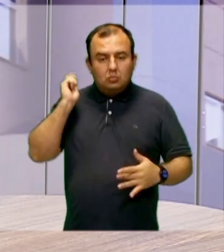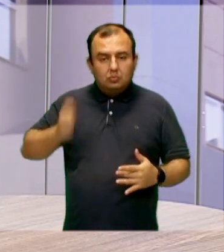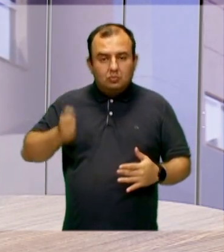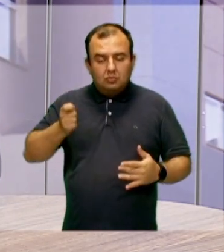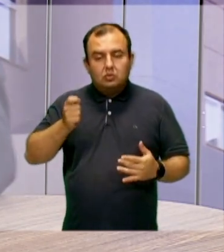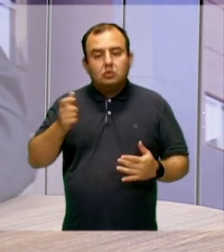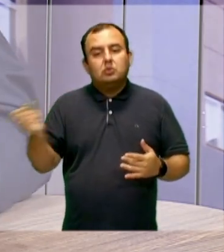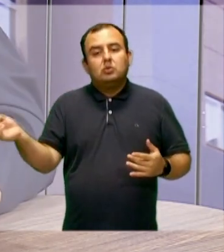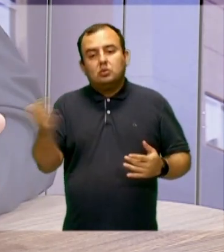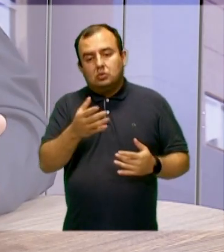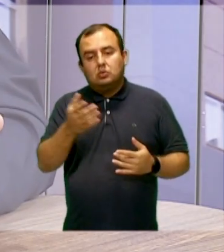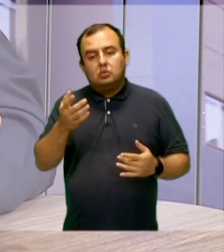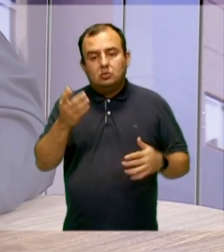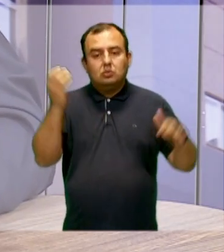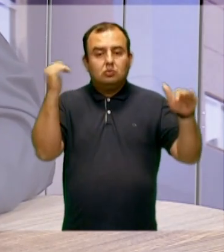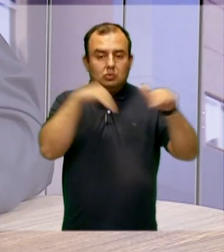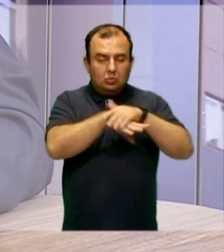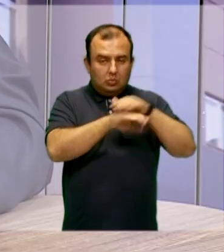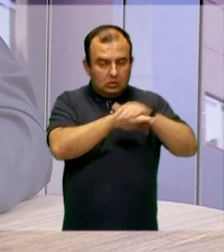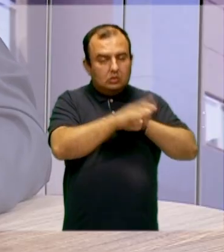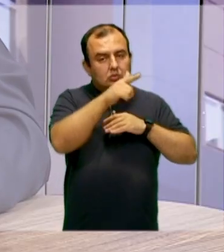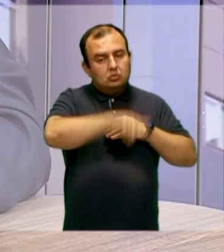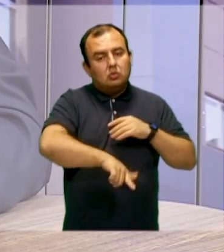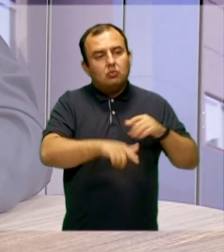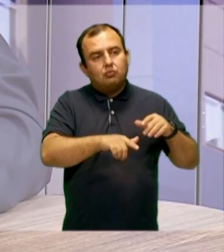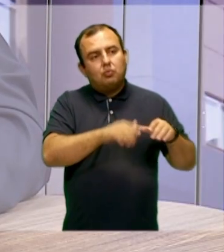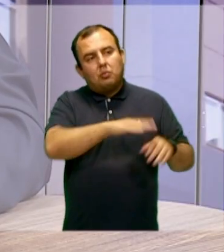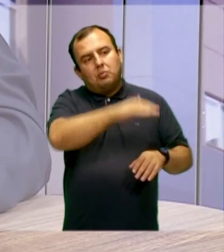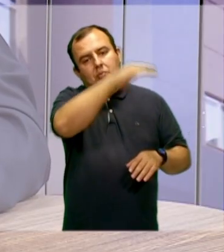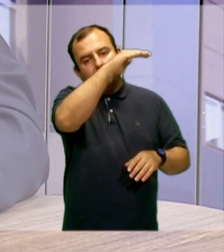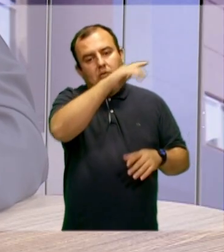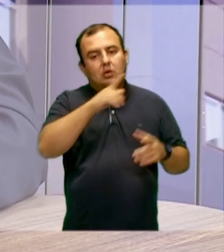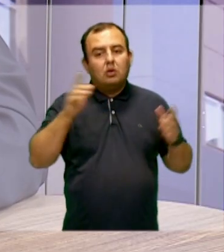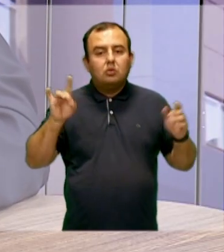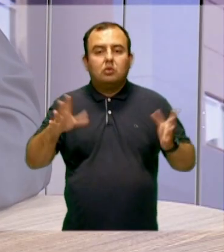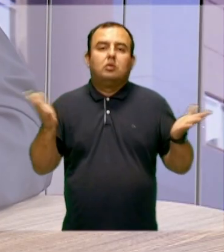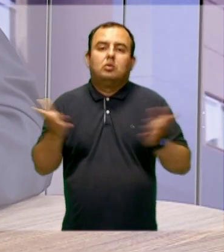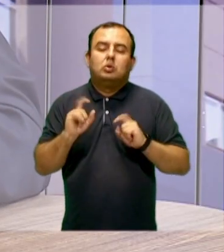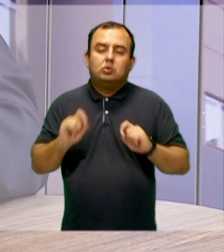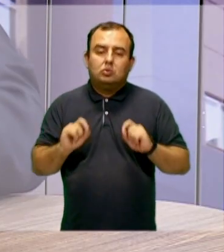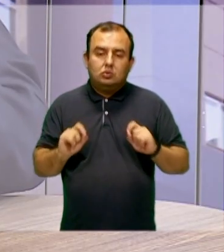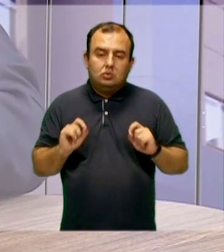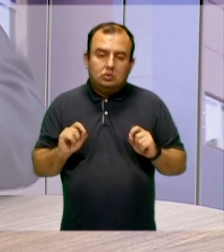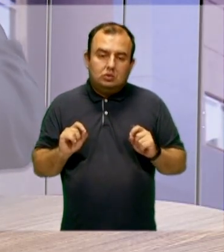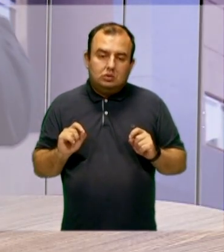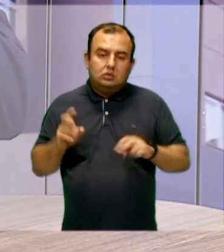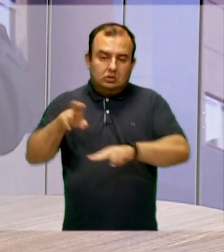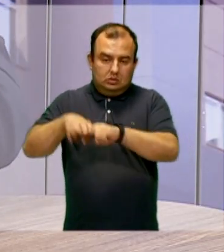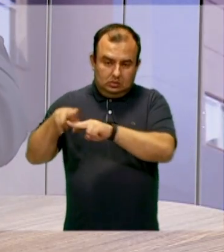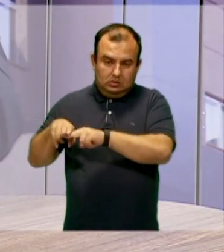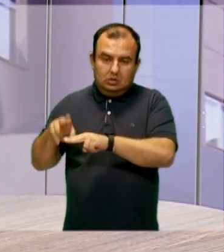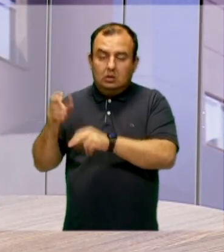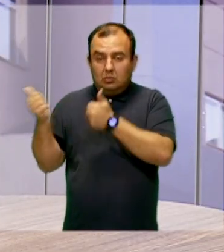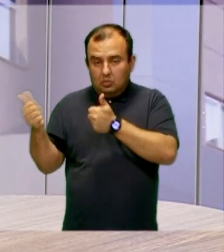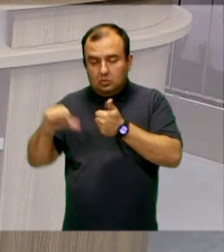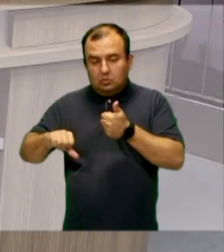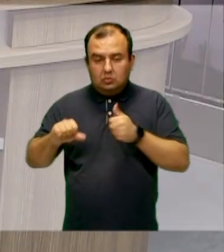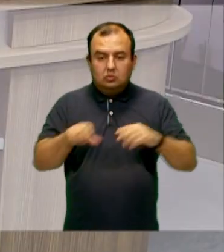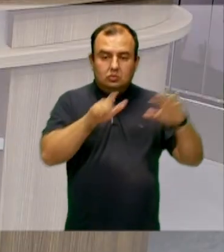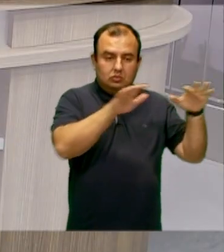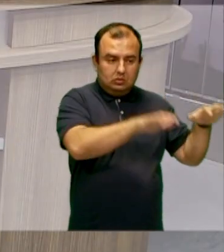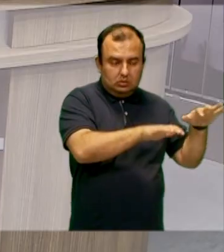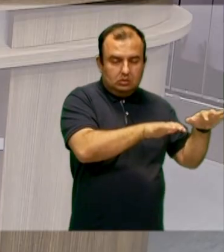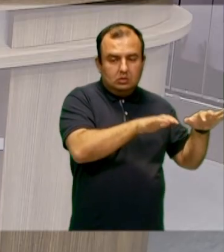leilão, novamente o galpão vai encher novamente. Só que agora é de uma forma, o que chegou? Chegou a cadeira? Tá boa? Coloca